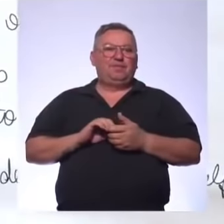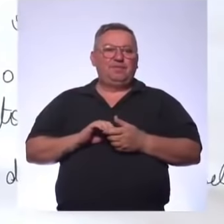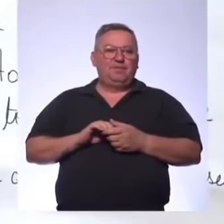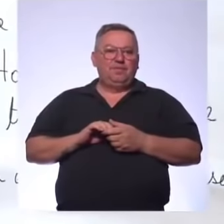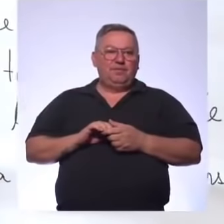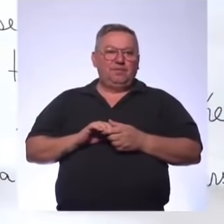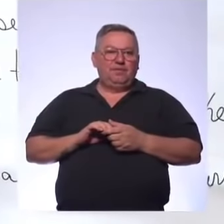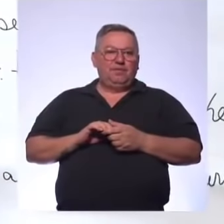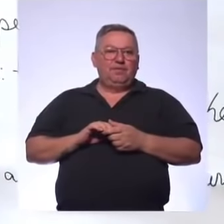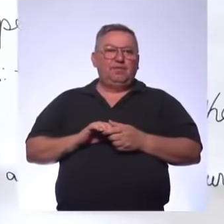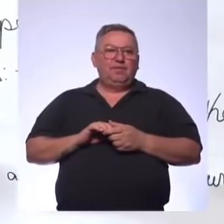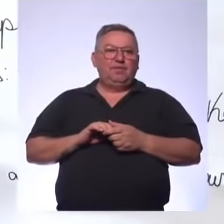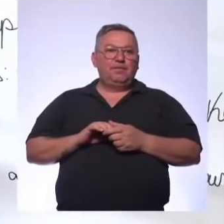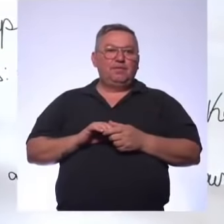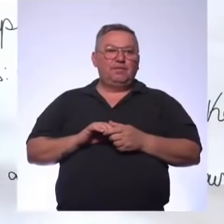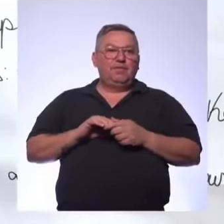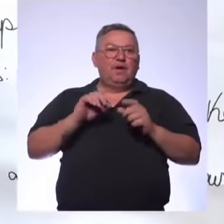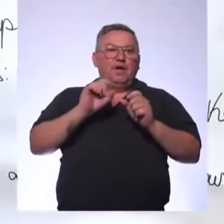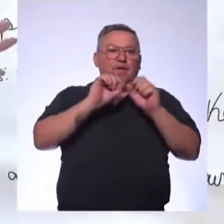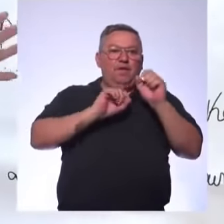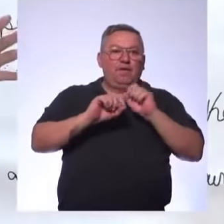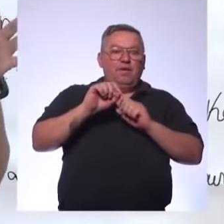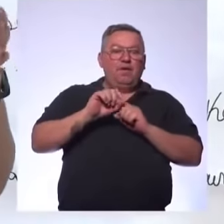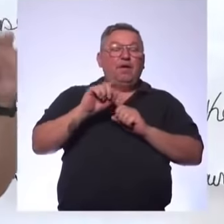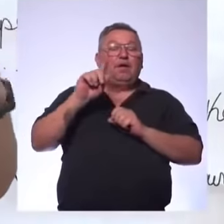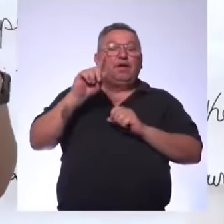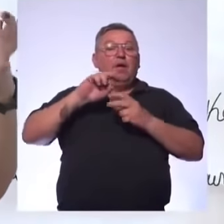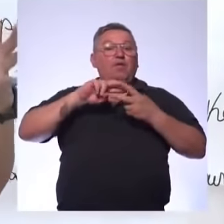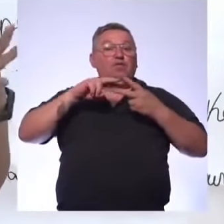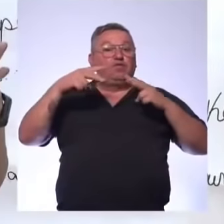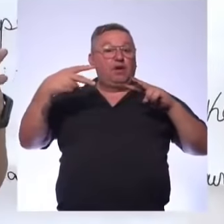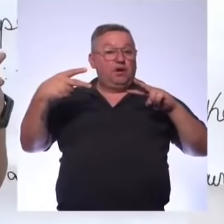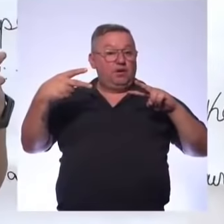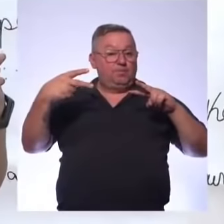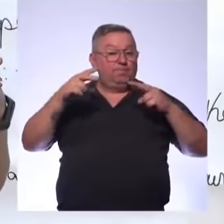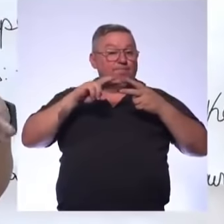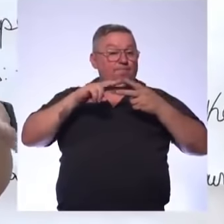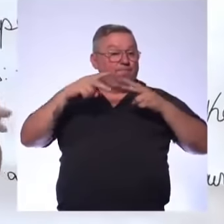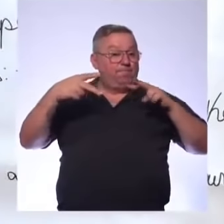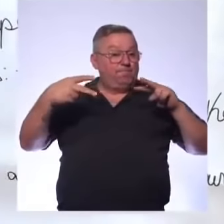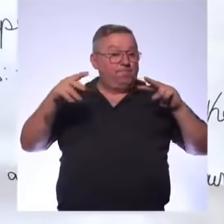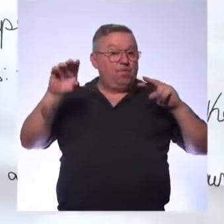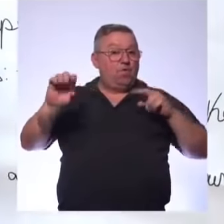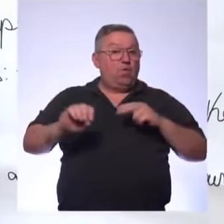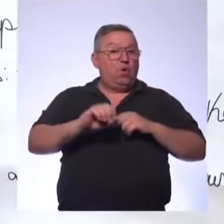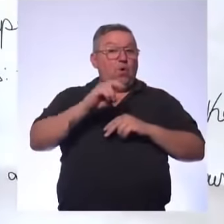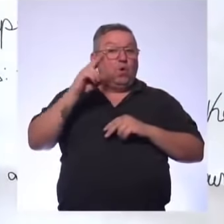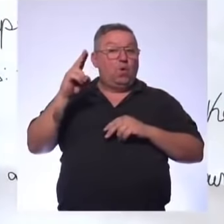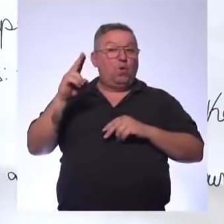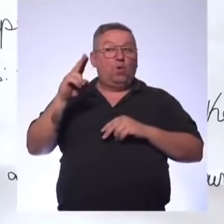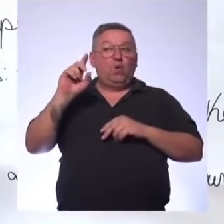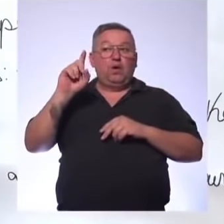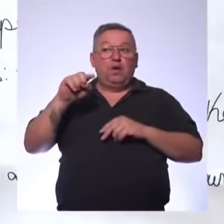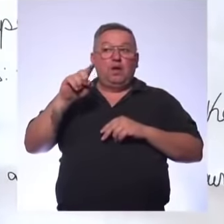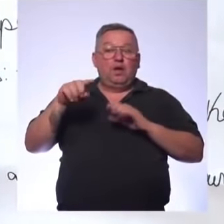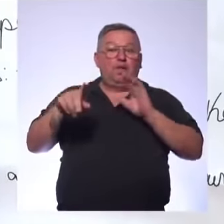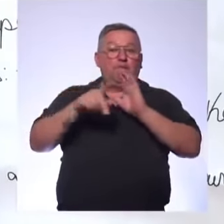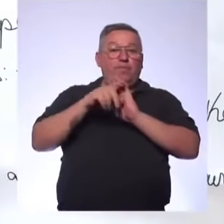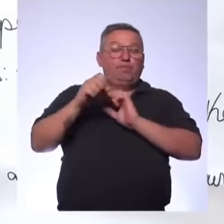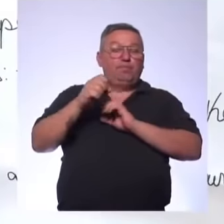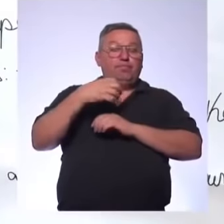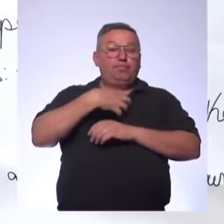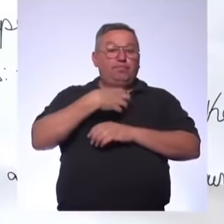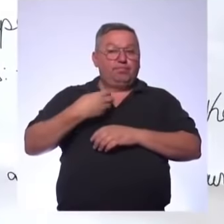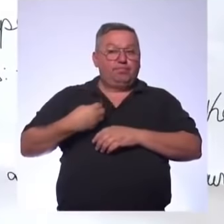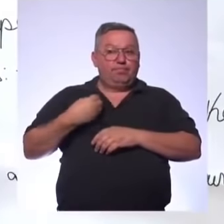quadradinhos podem vai aumentar né é causada pelos genes dela é fluência dos genes ou ela é